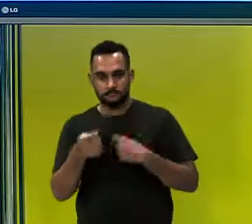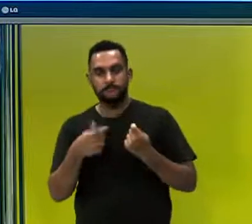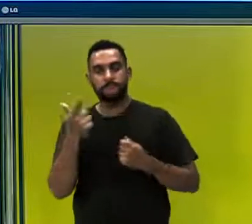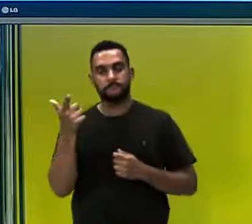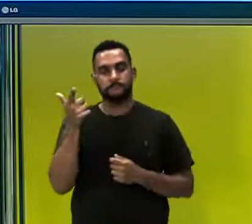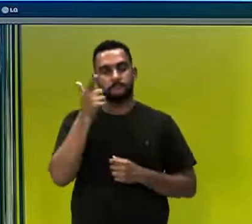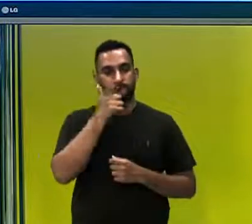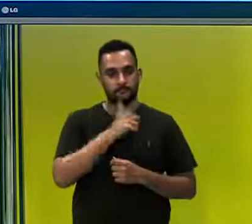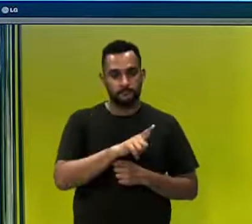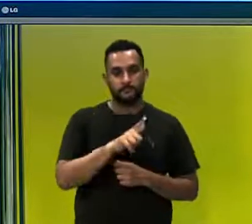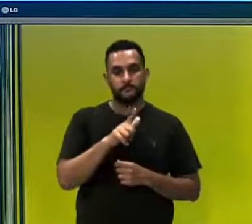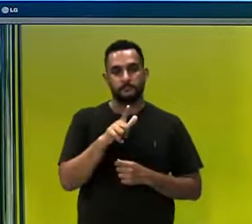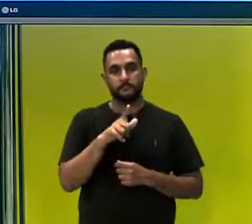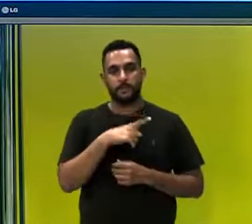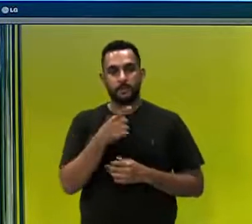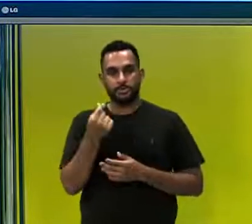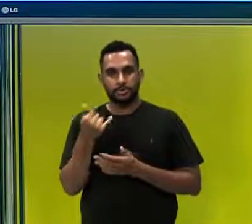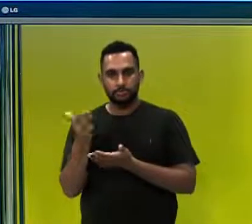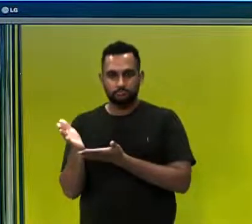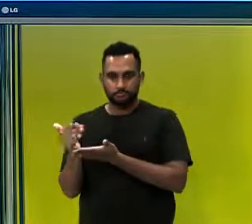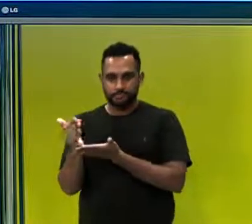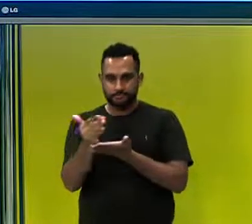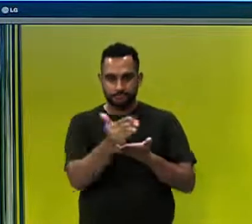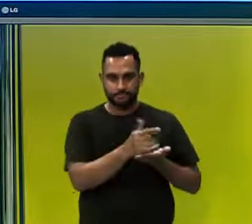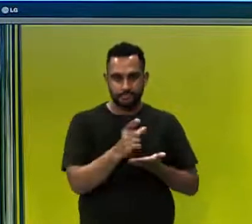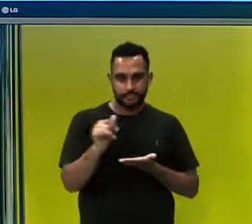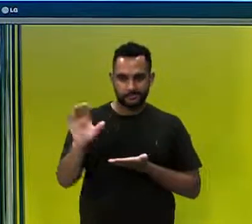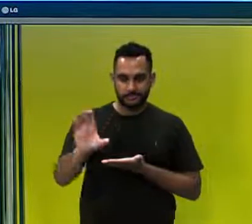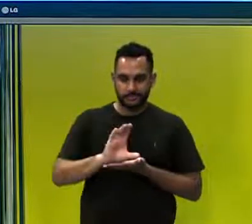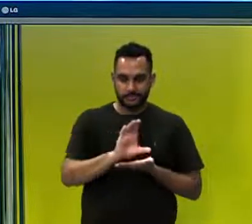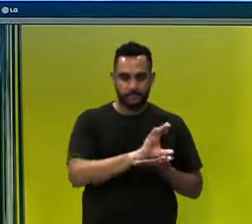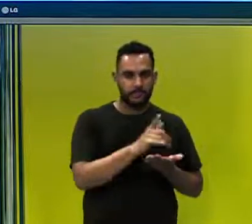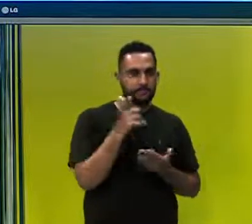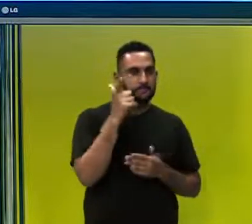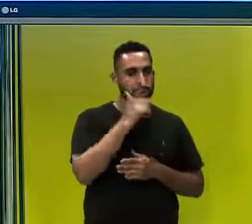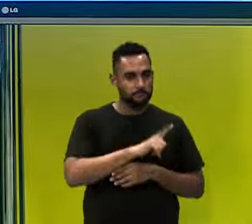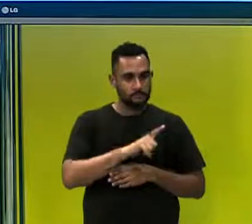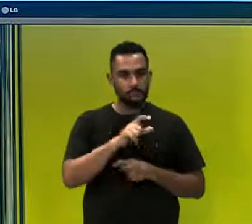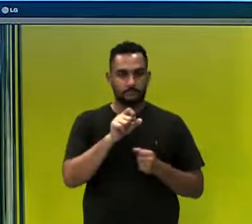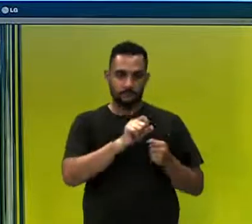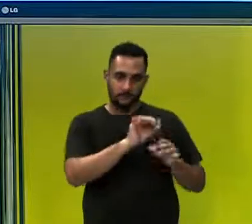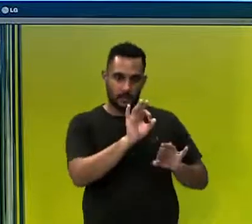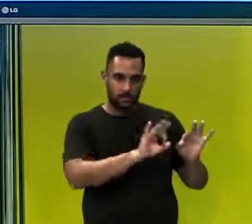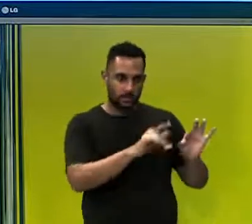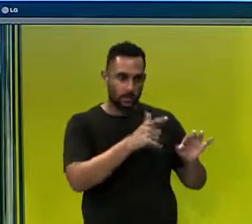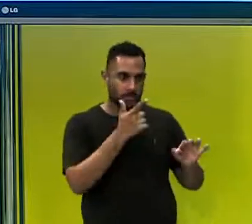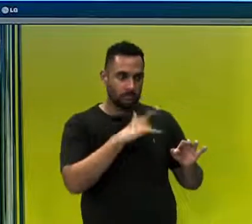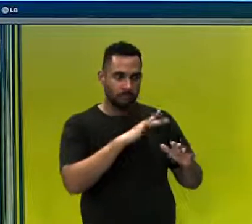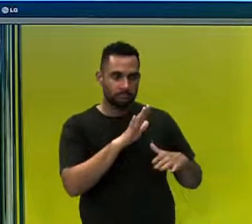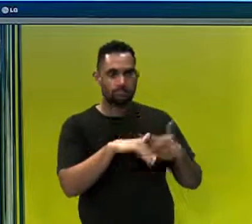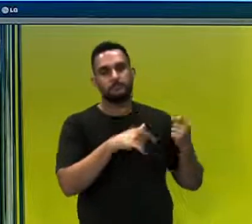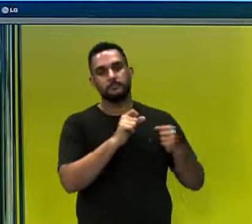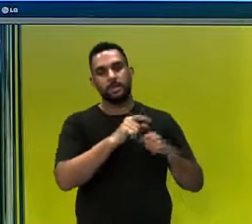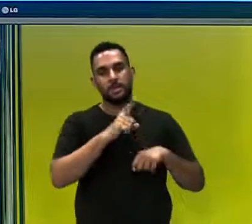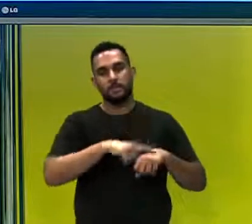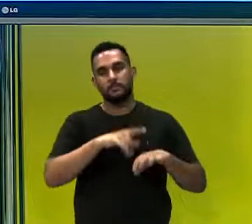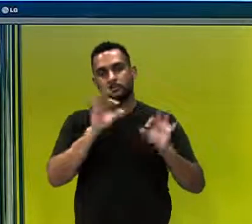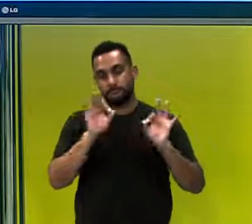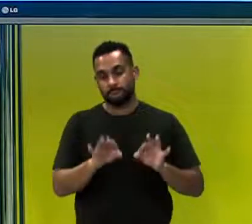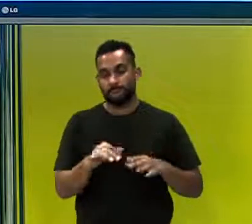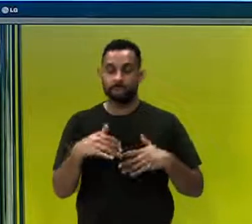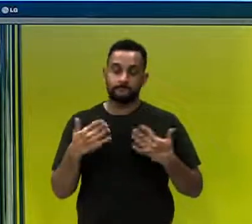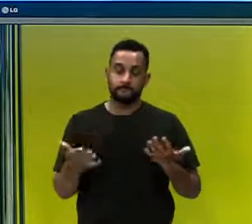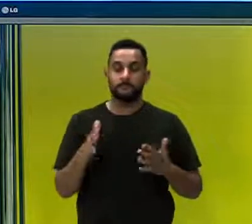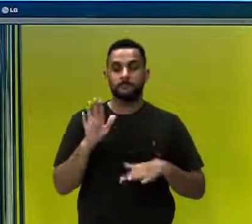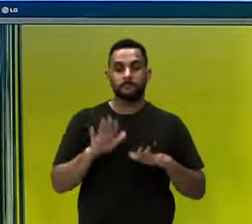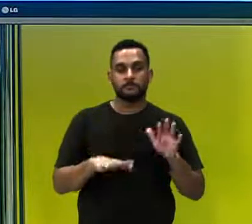consiga captar dinheiro mesmo, verba, e consiga reproduzir, né, esse plano diretor em tempo hábil. Então, muitas